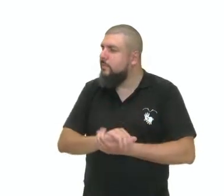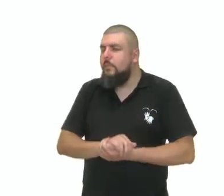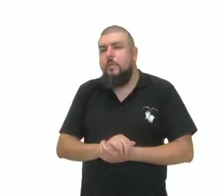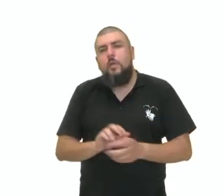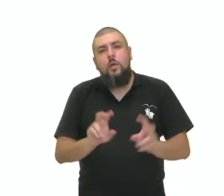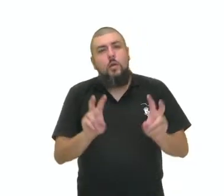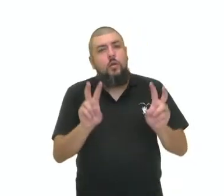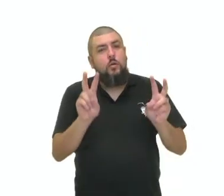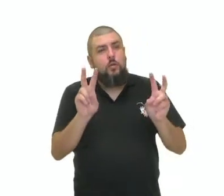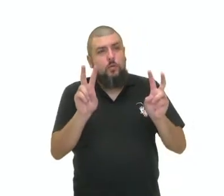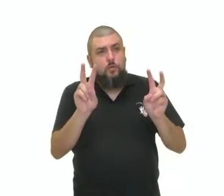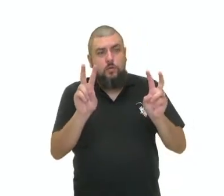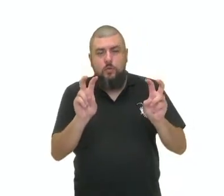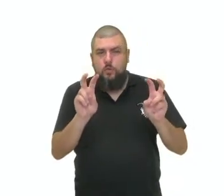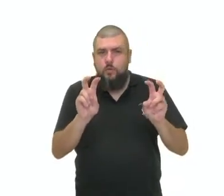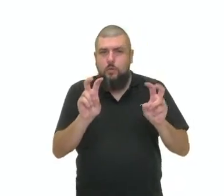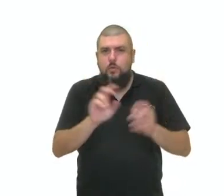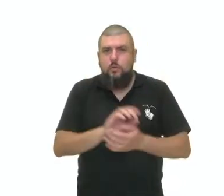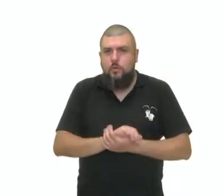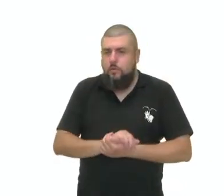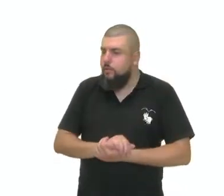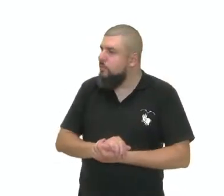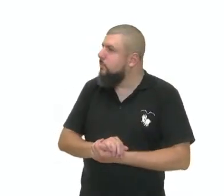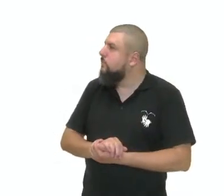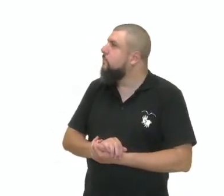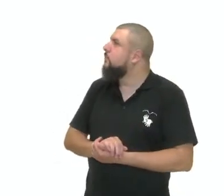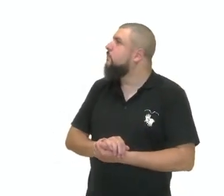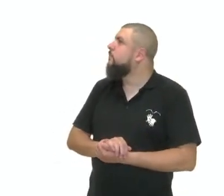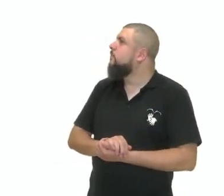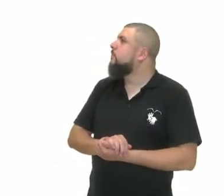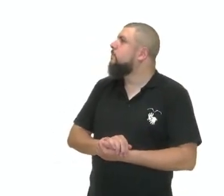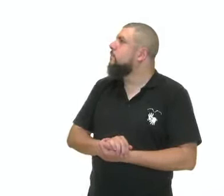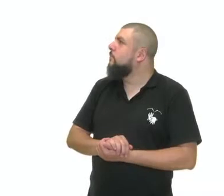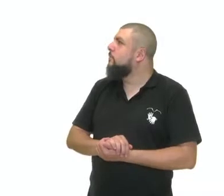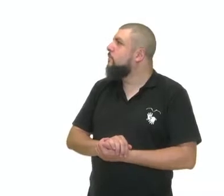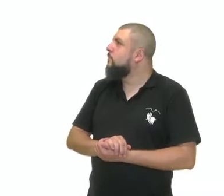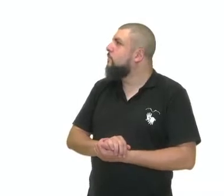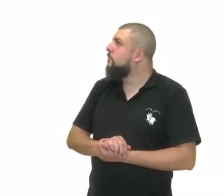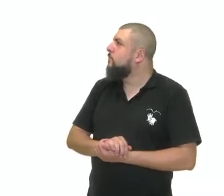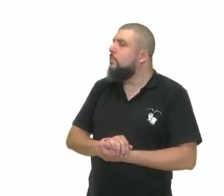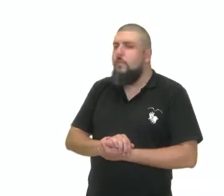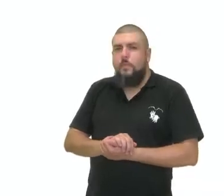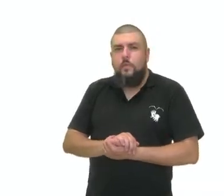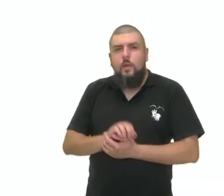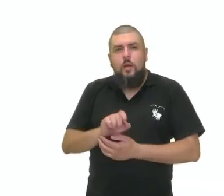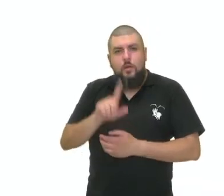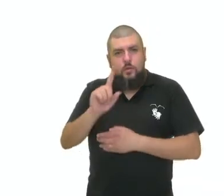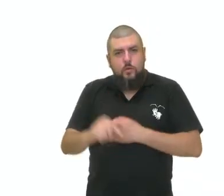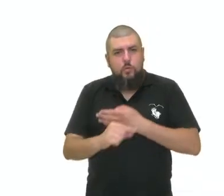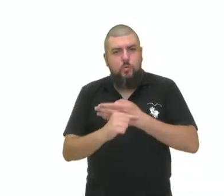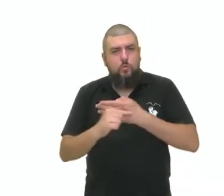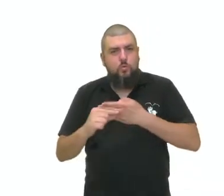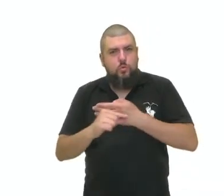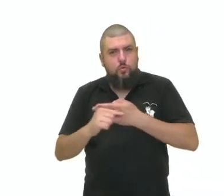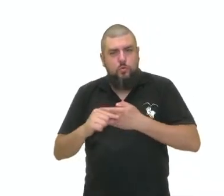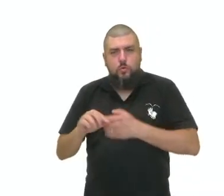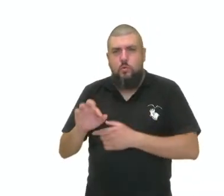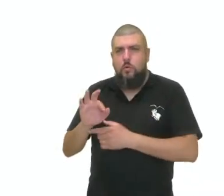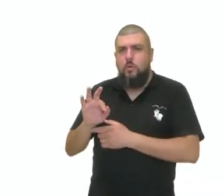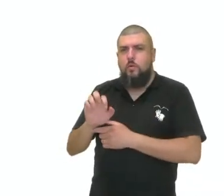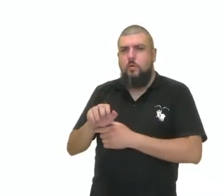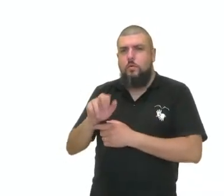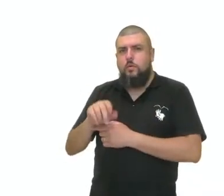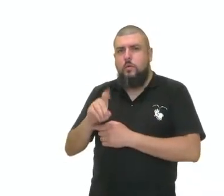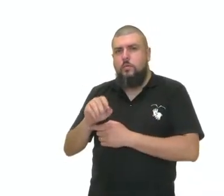chama Sou um Guardador de Rebanhos, de Alberto Caeiro, um dos heterônimos de Fernando Pessoa. Ele